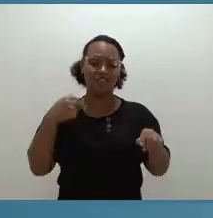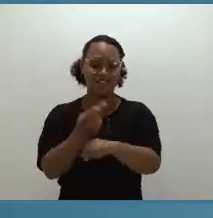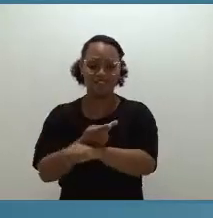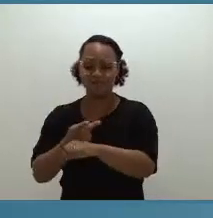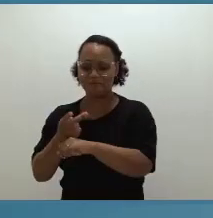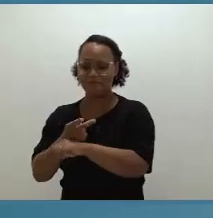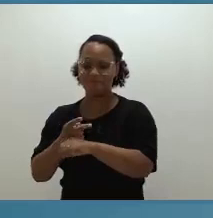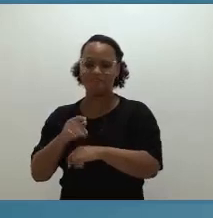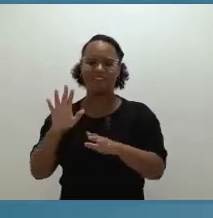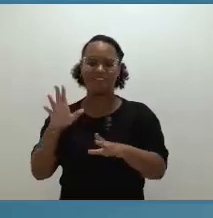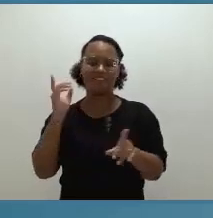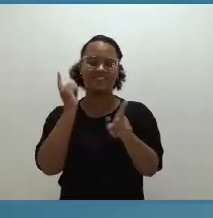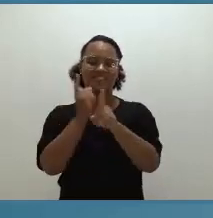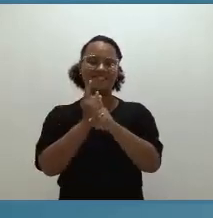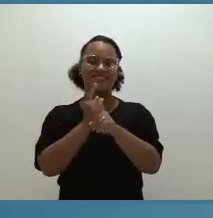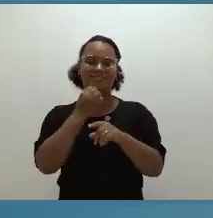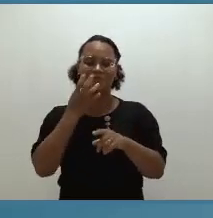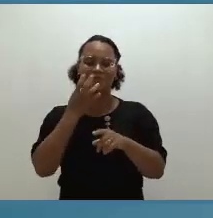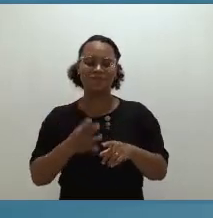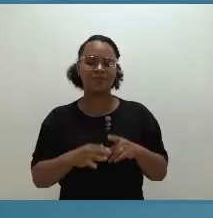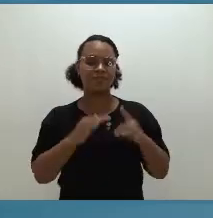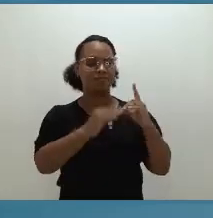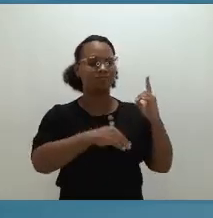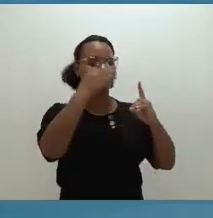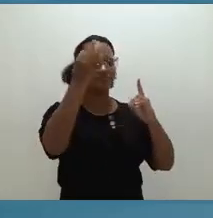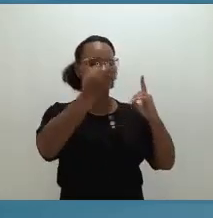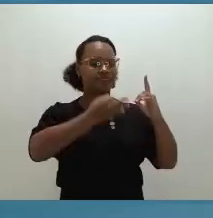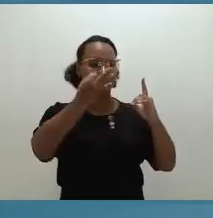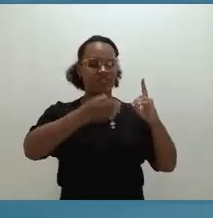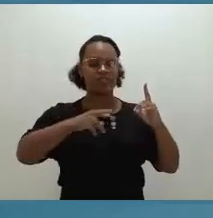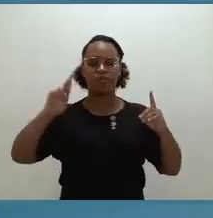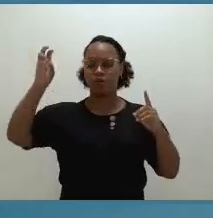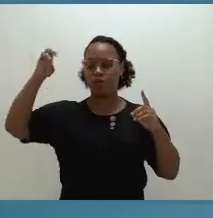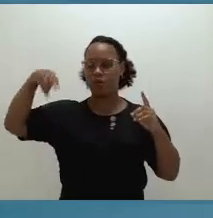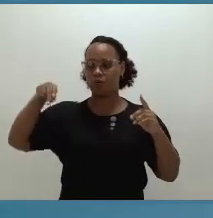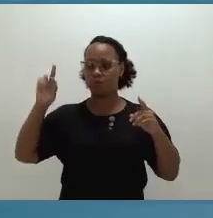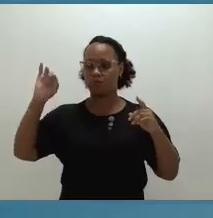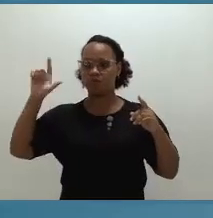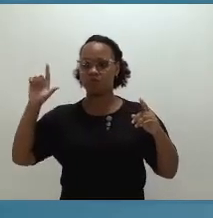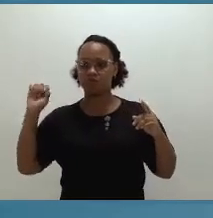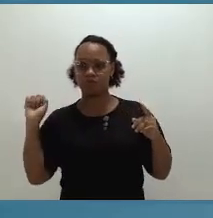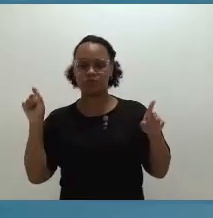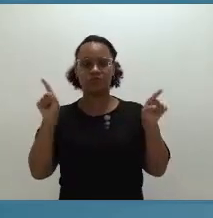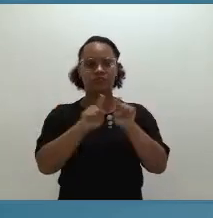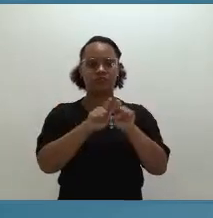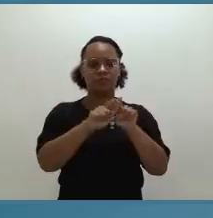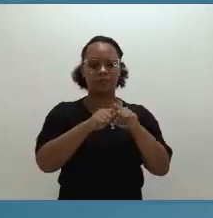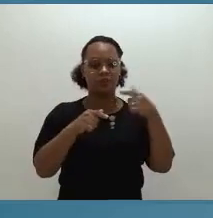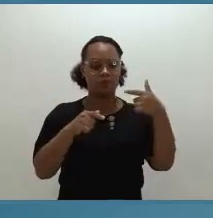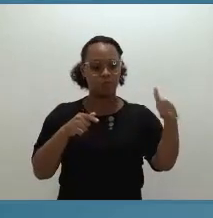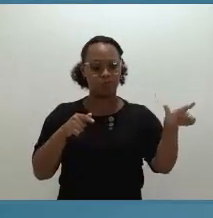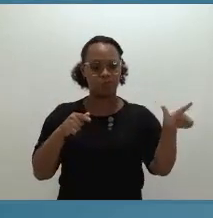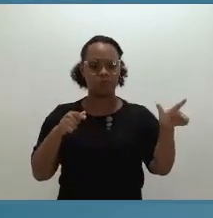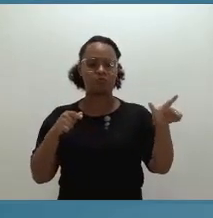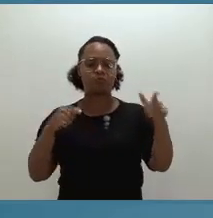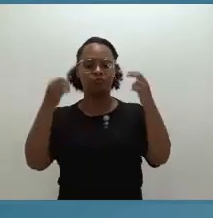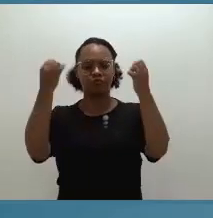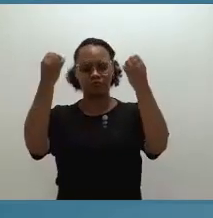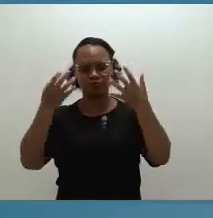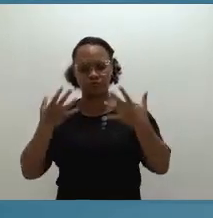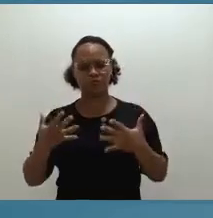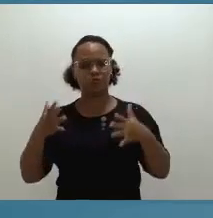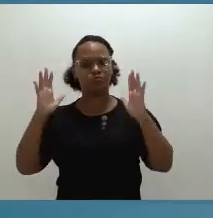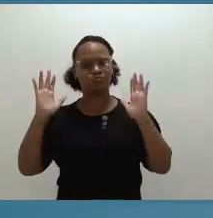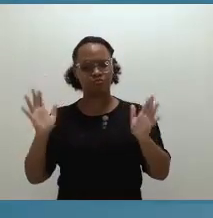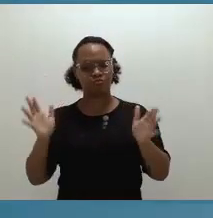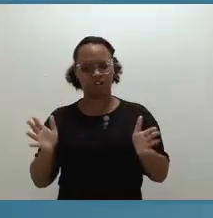O desembargador, Rômulo, os outros desembargadores, Constantino, desembargador Leonardo, todos que antecederam, já